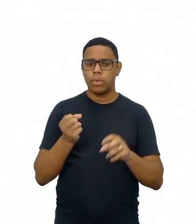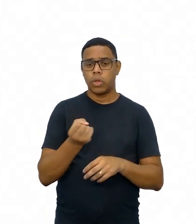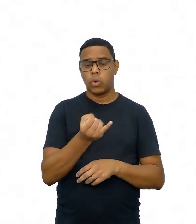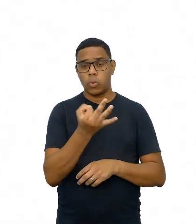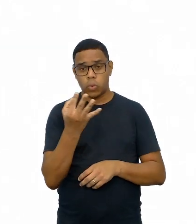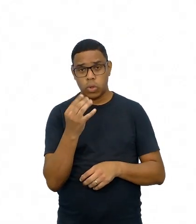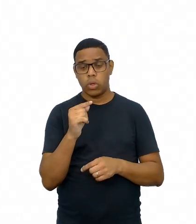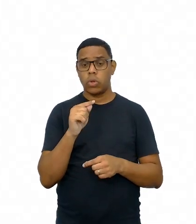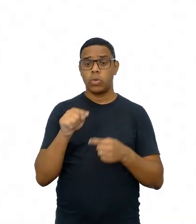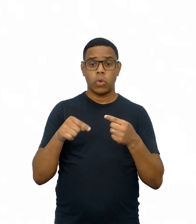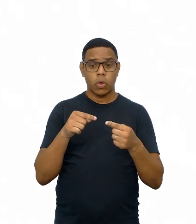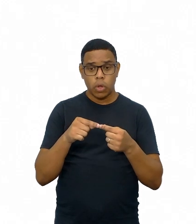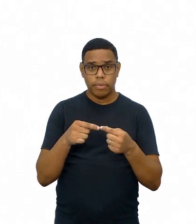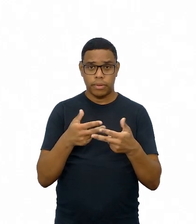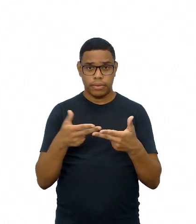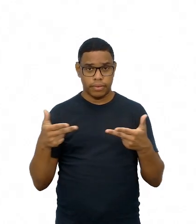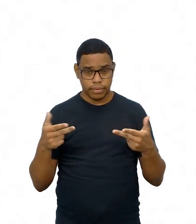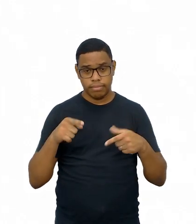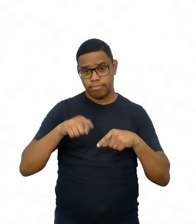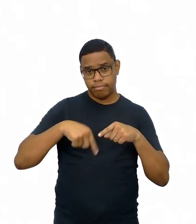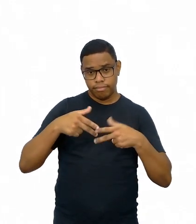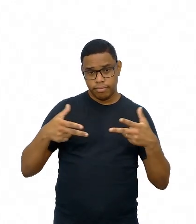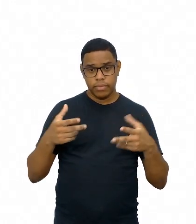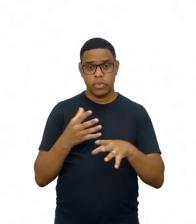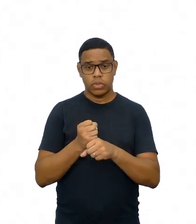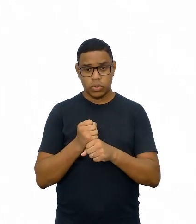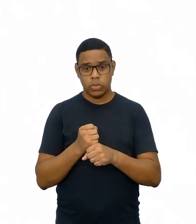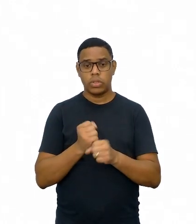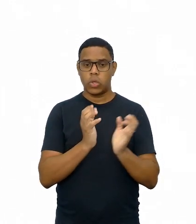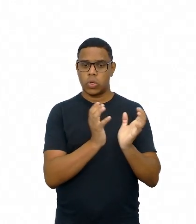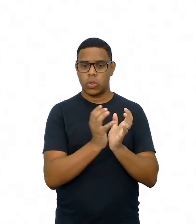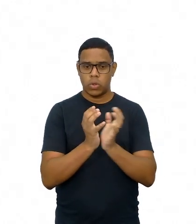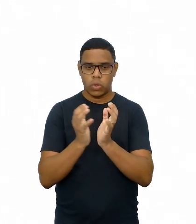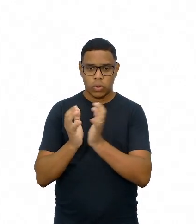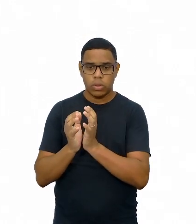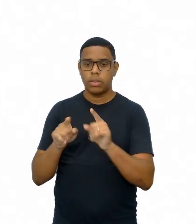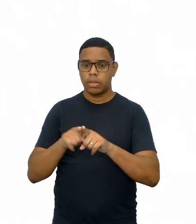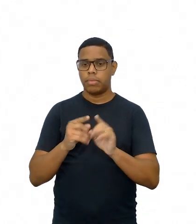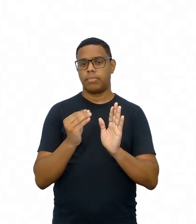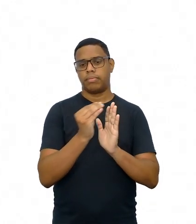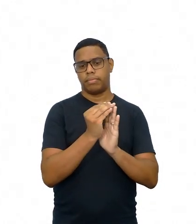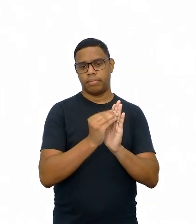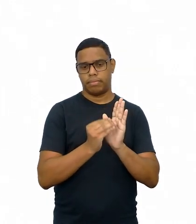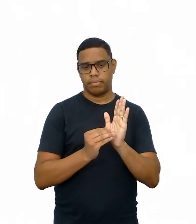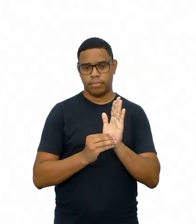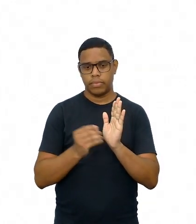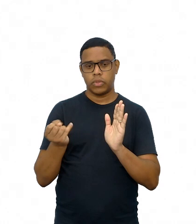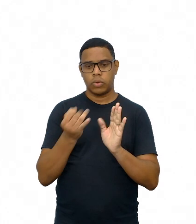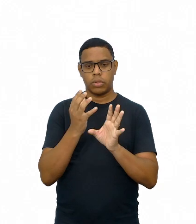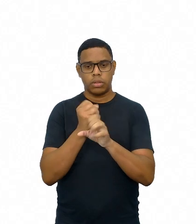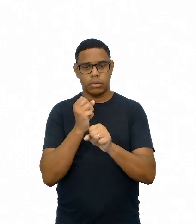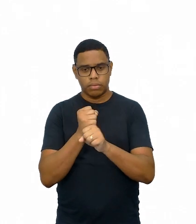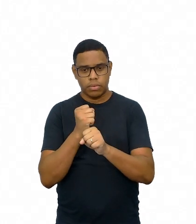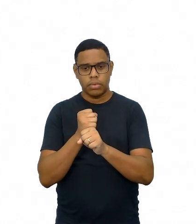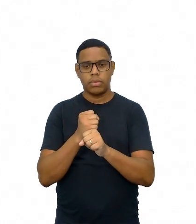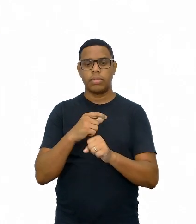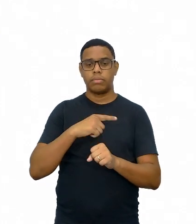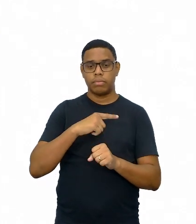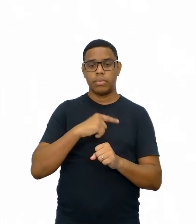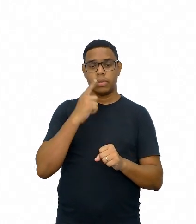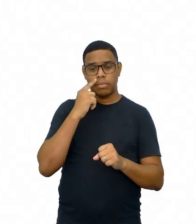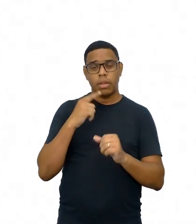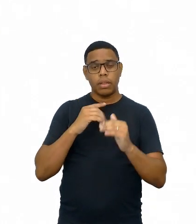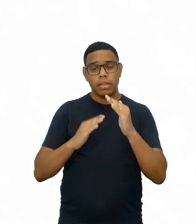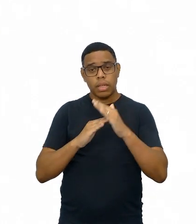da quantidade de objetos e coleções e registrar o resultado da contagem de,